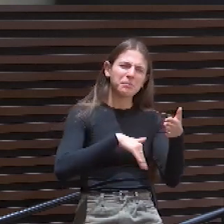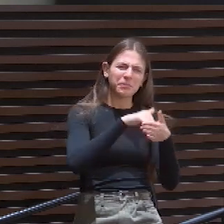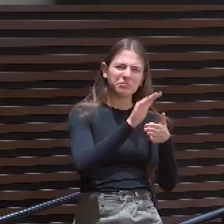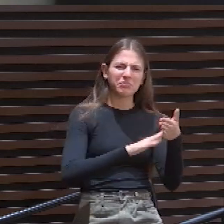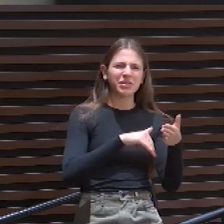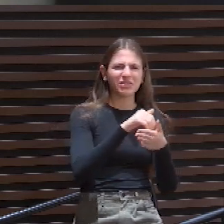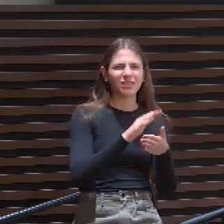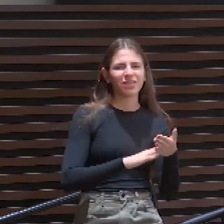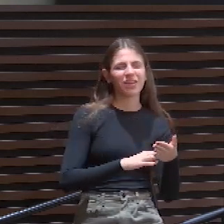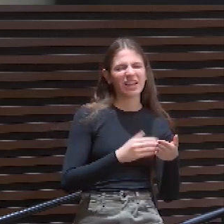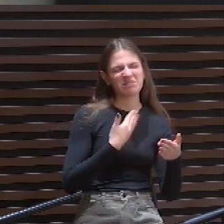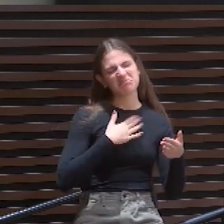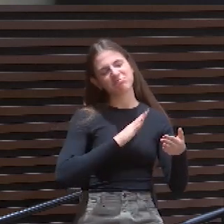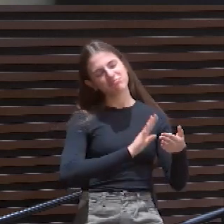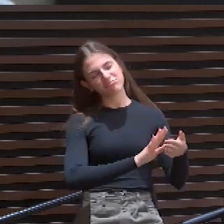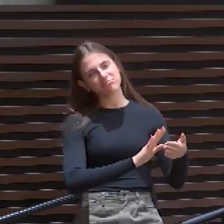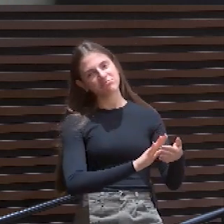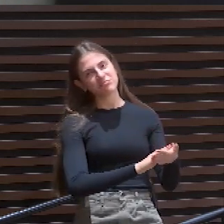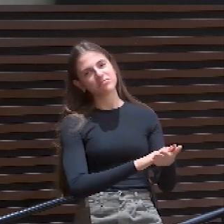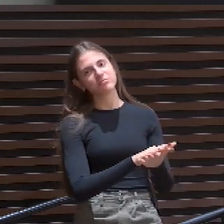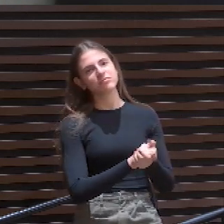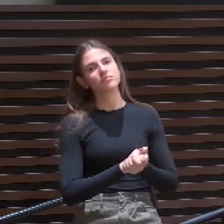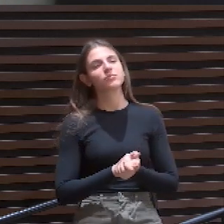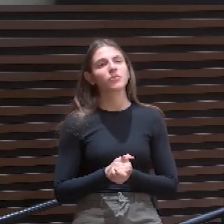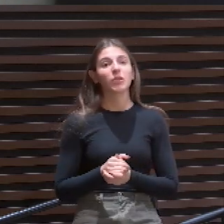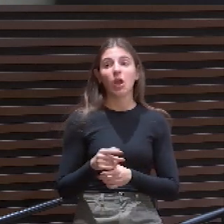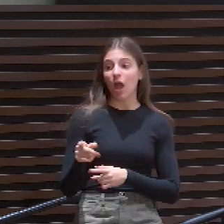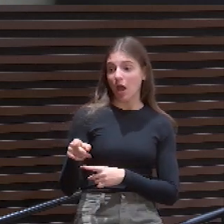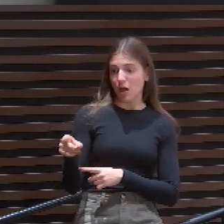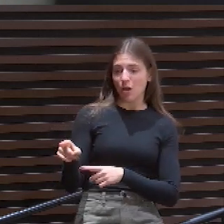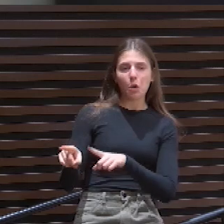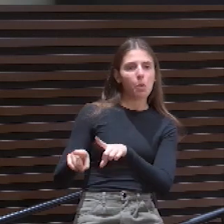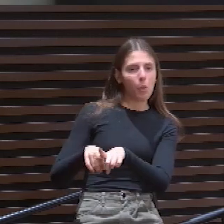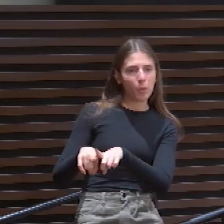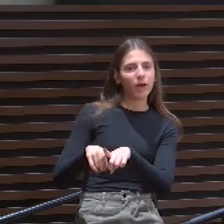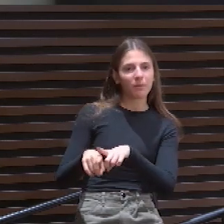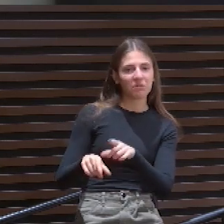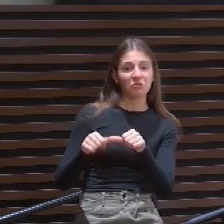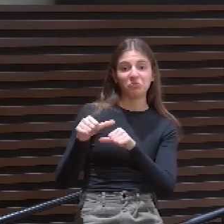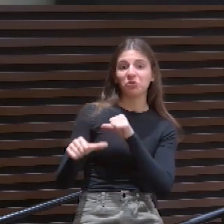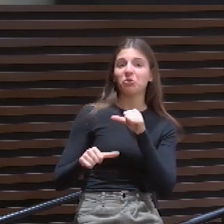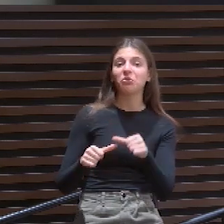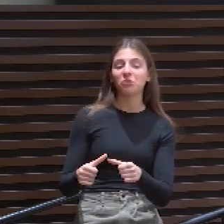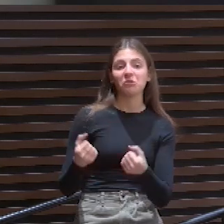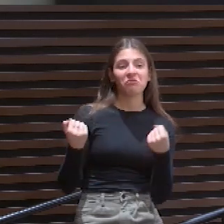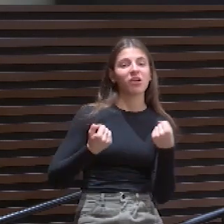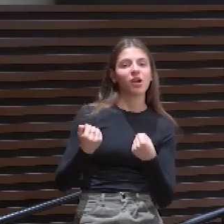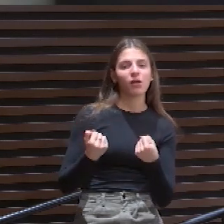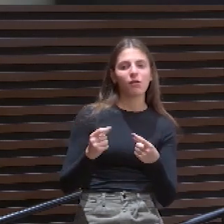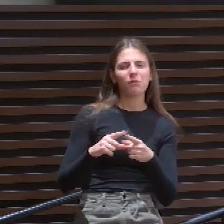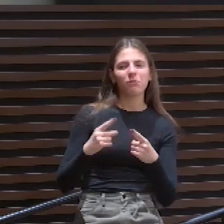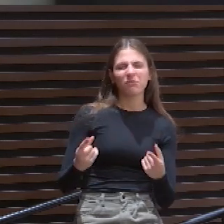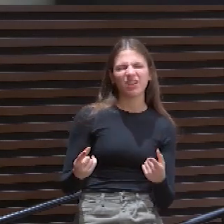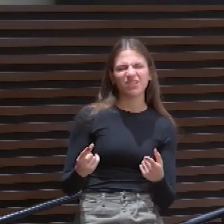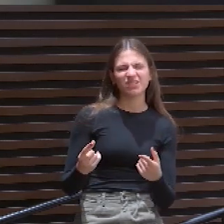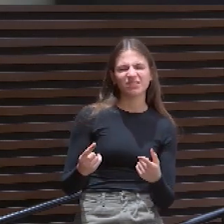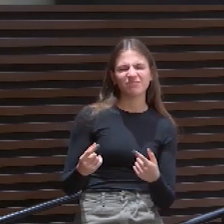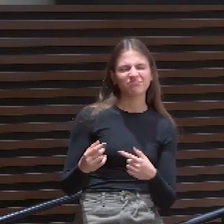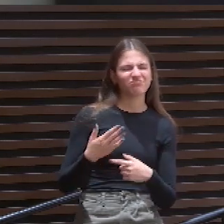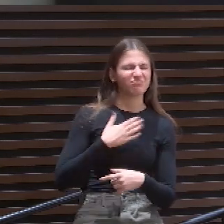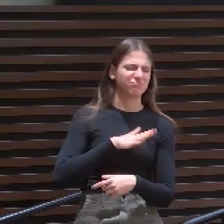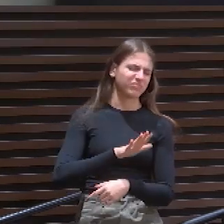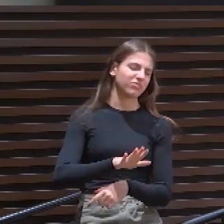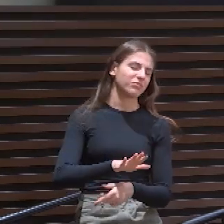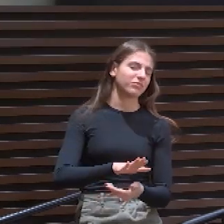Homens, nossa, o irmãozinho lá trocou o carro é novo, hein? Mas que modelo feio. Mulher, o que